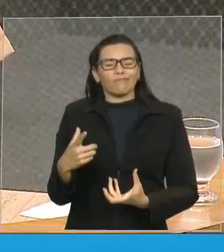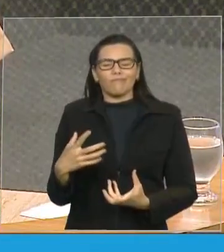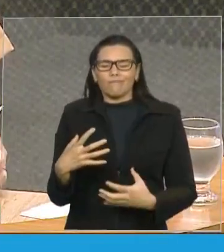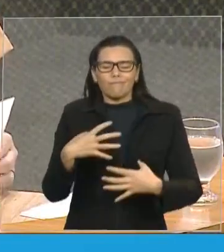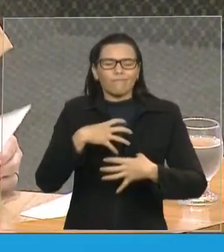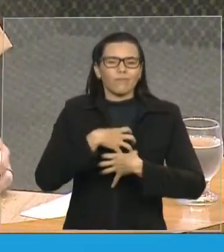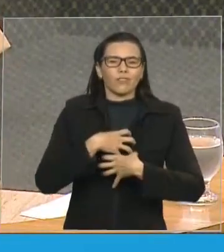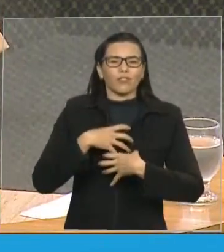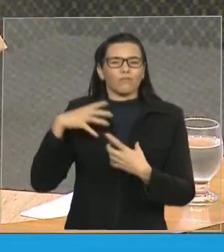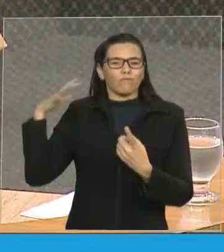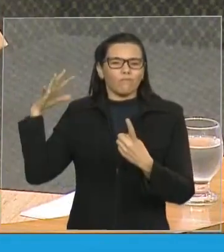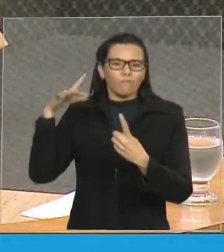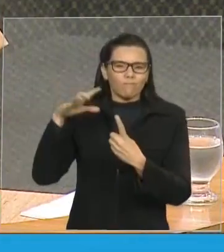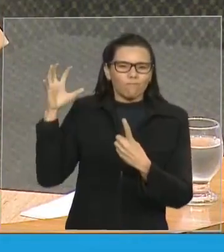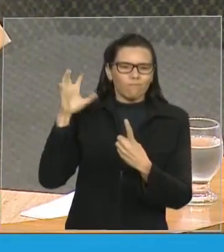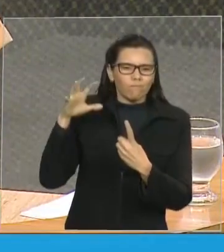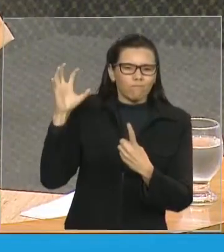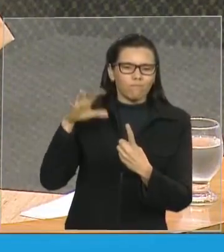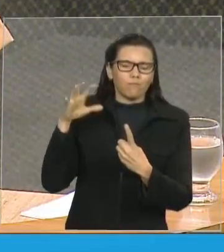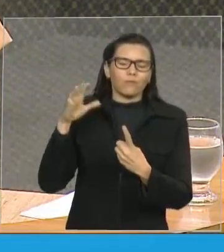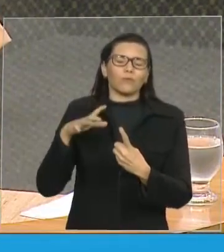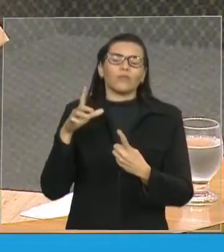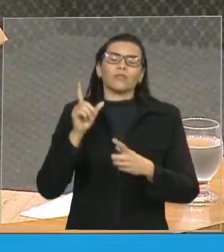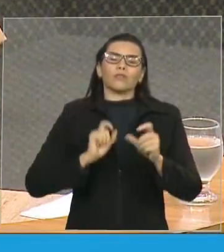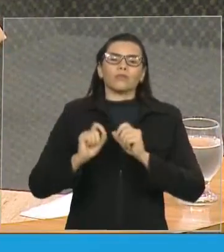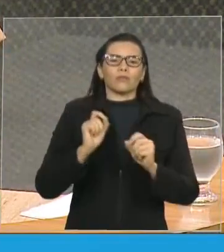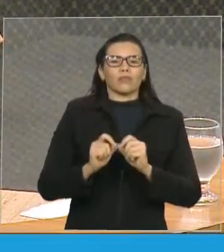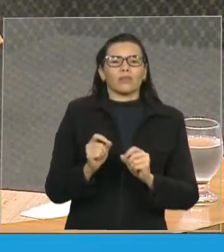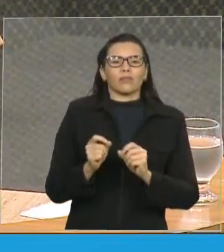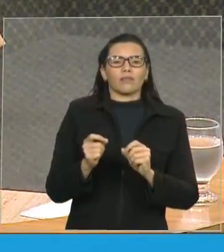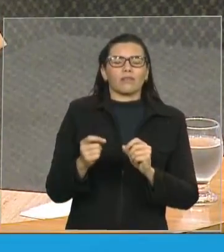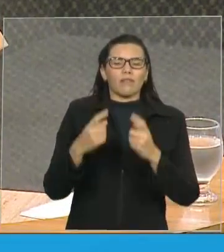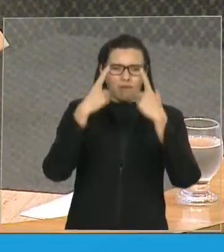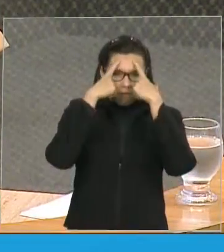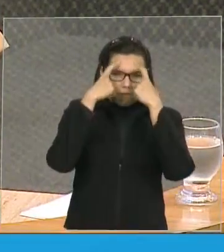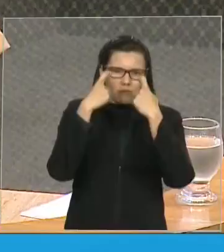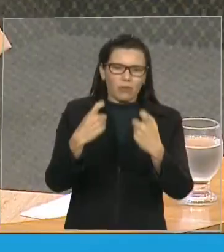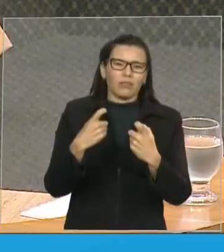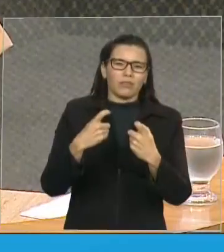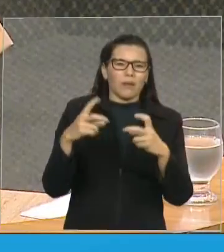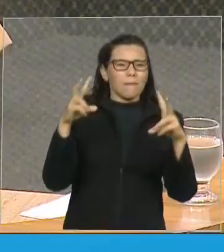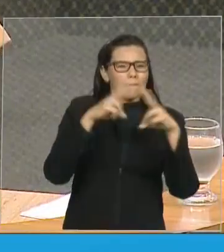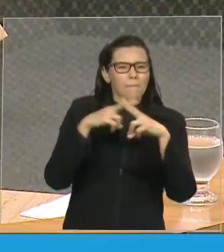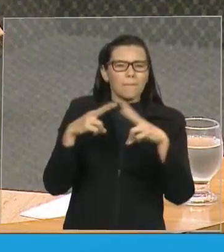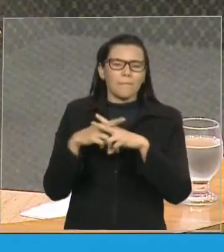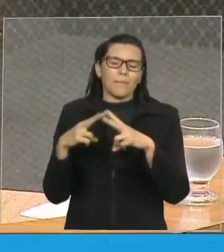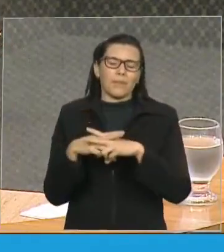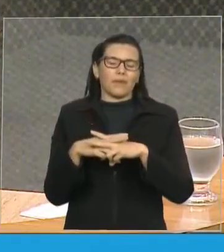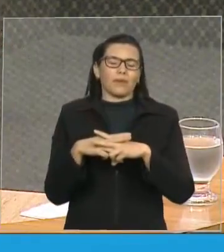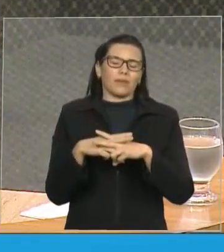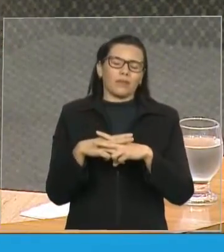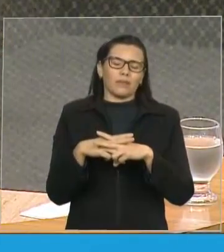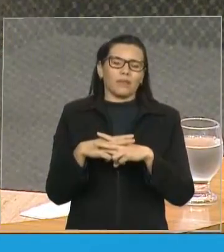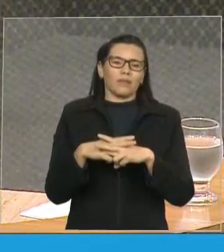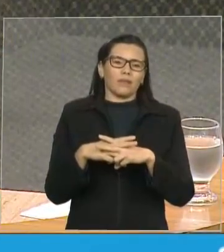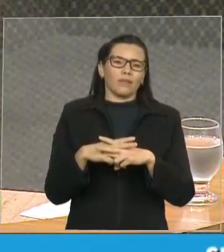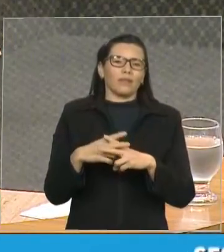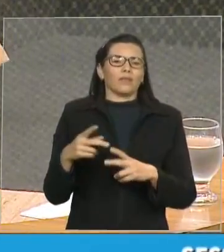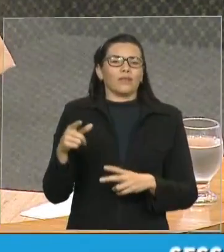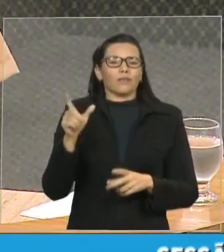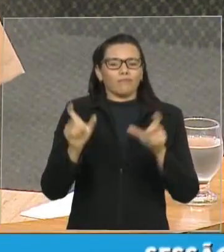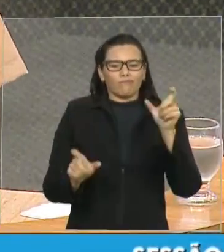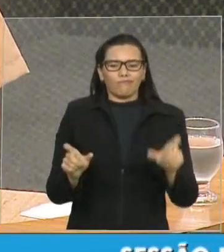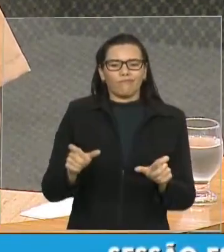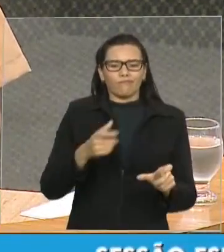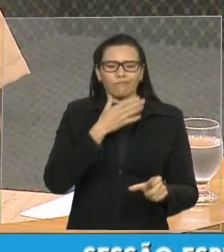as violências entre os homens. Este texto, tirado do documento da Constituição Dogmática, Gaudium